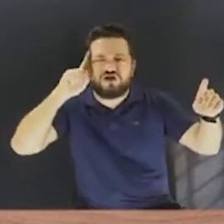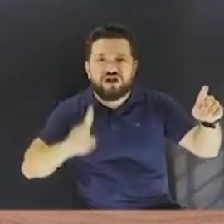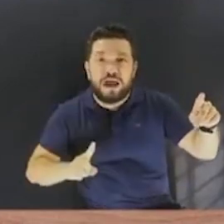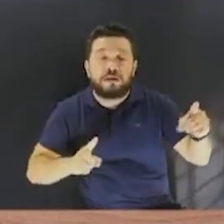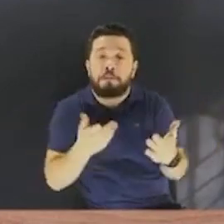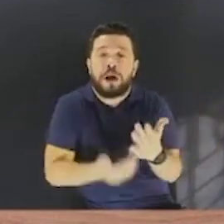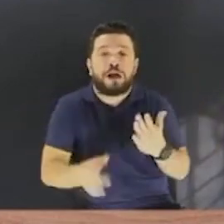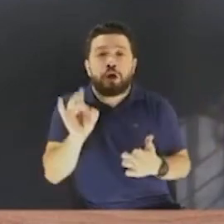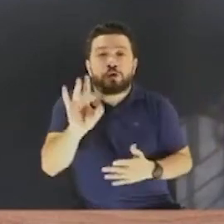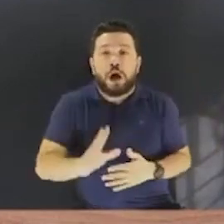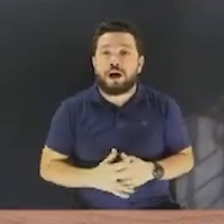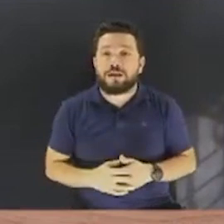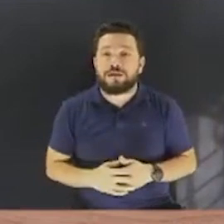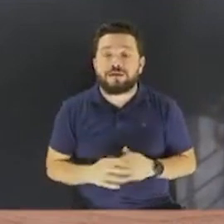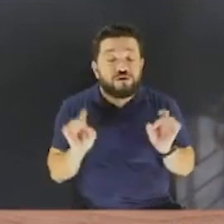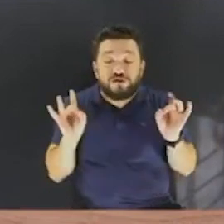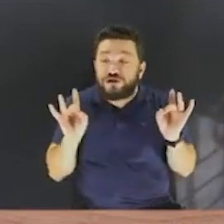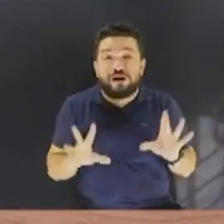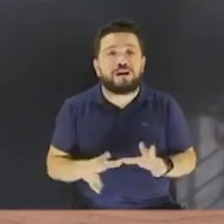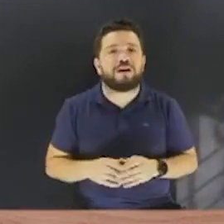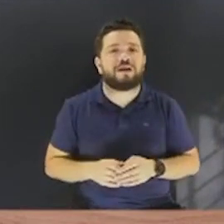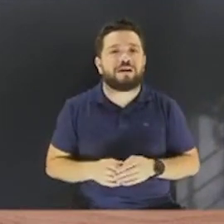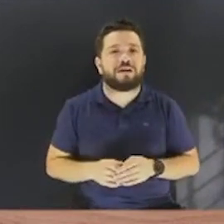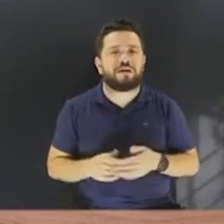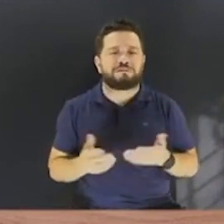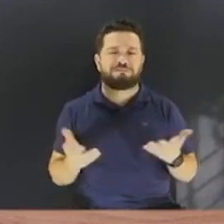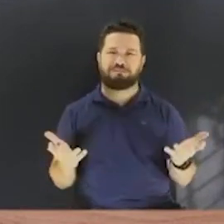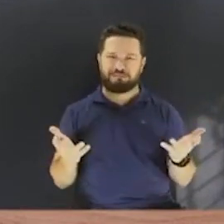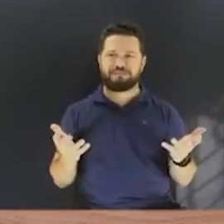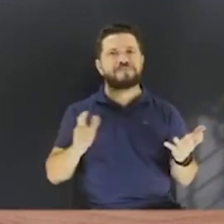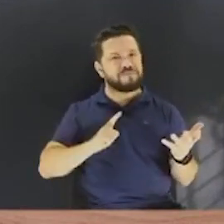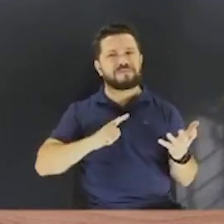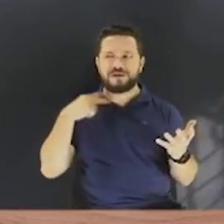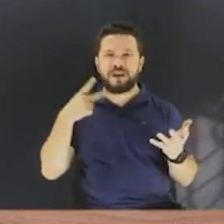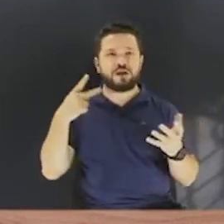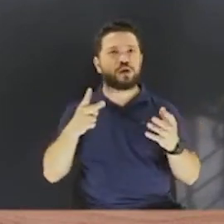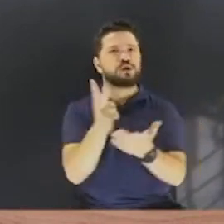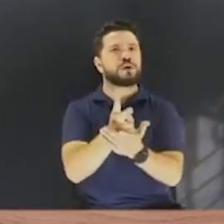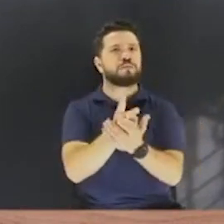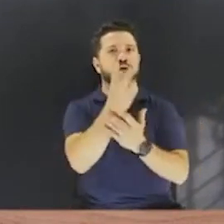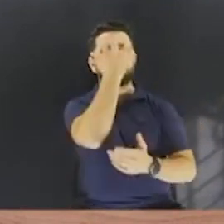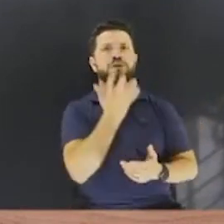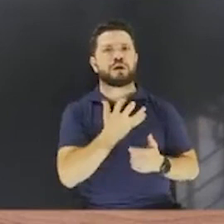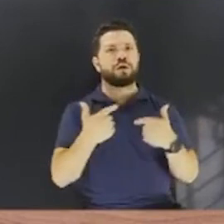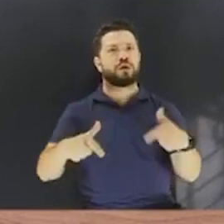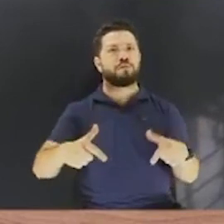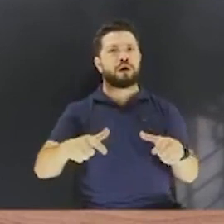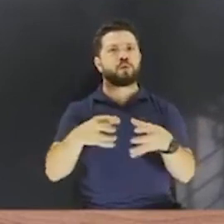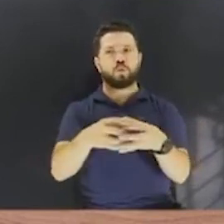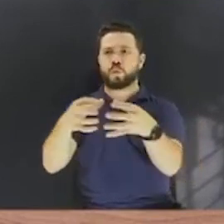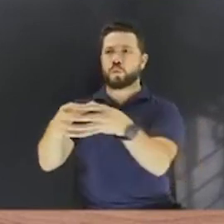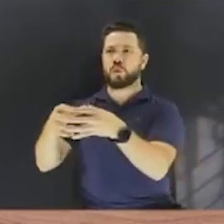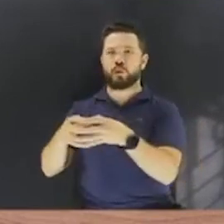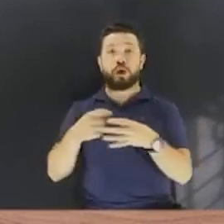aqui se dedicam muito Aos aos conselhos aqui desta casa eu faço parte da comissão de